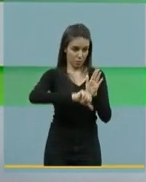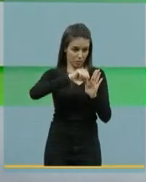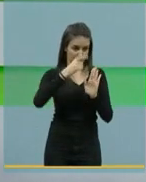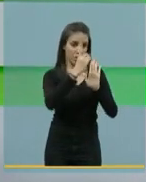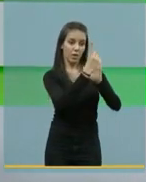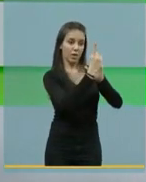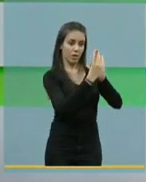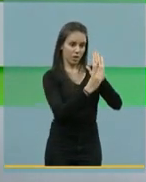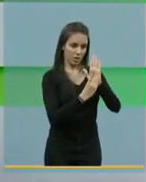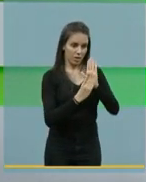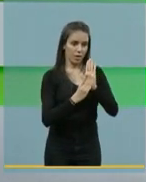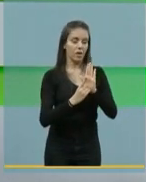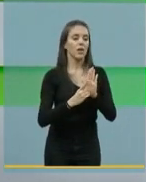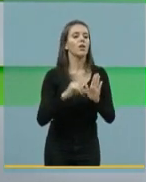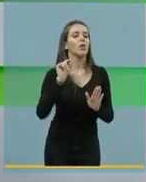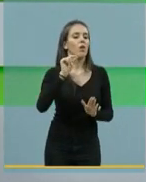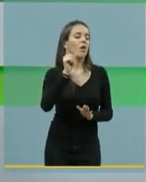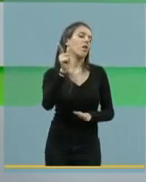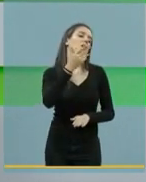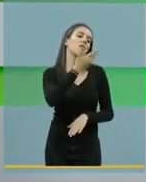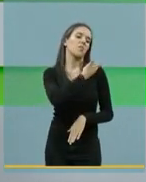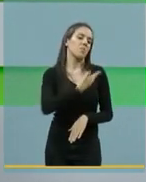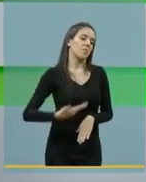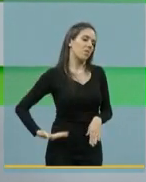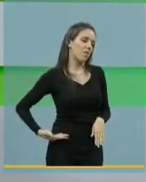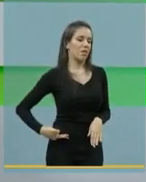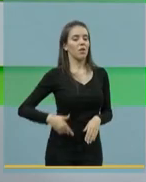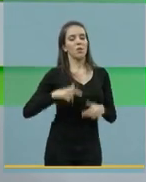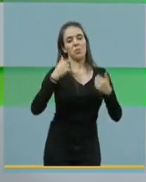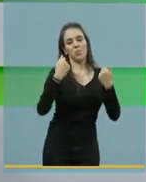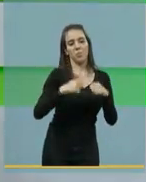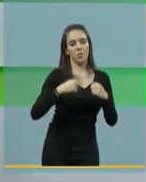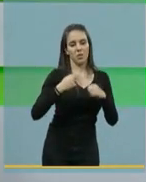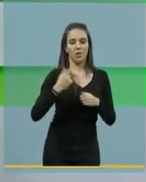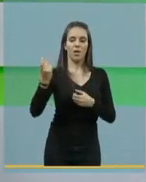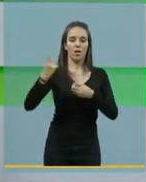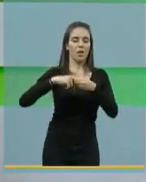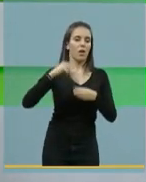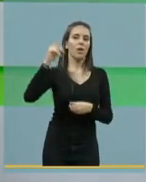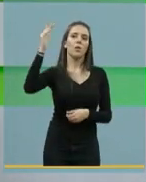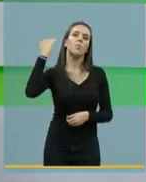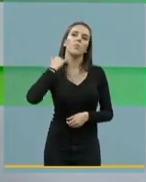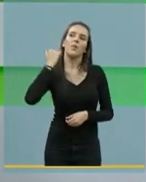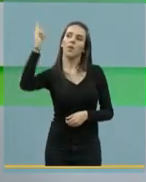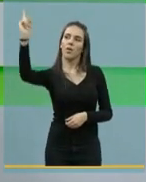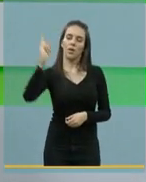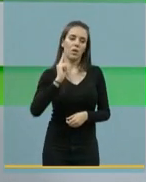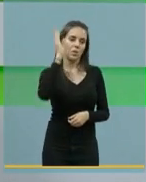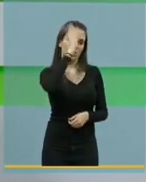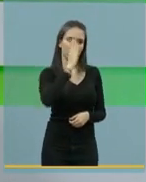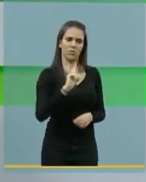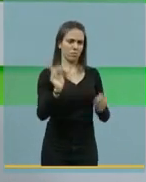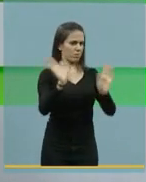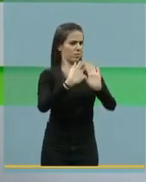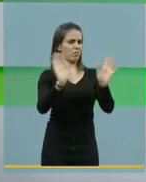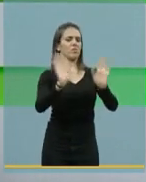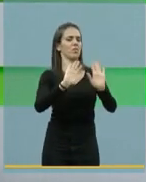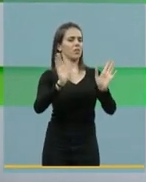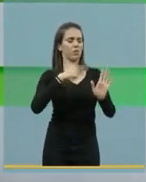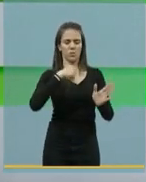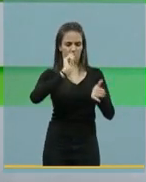acabar com essa história do presidente da república tem que autorizar para entrar um banco estrangeiro no brasil nada disso vamos